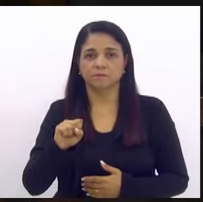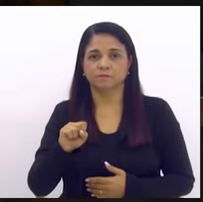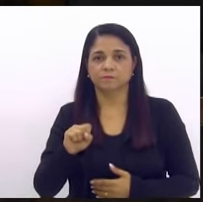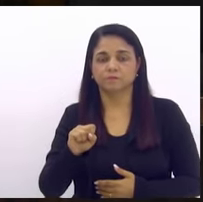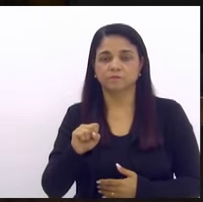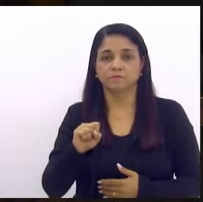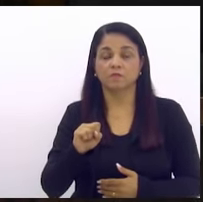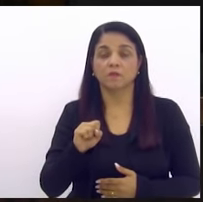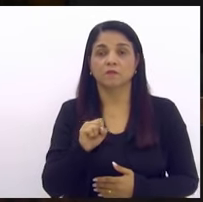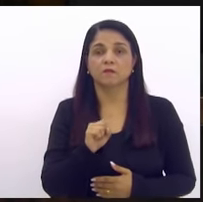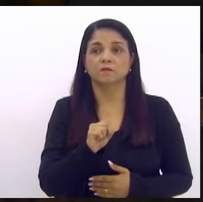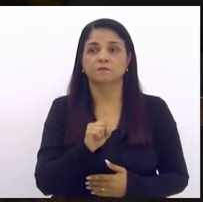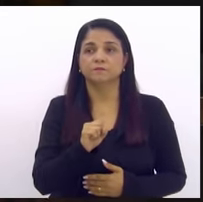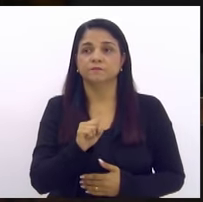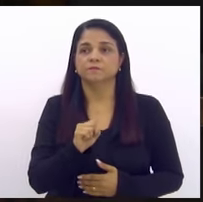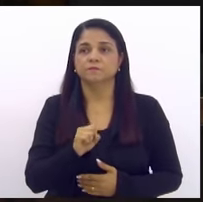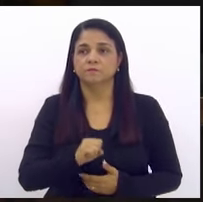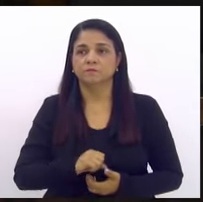programa